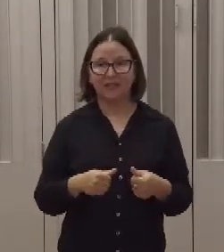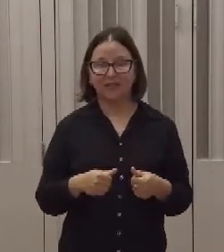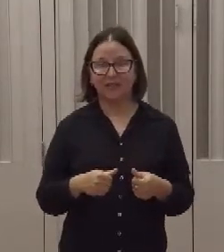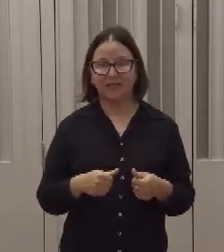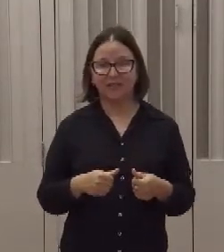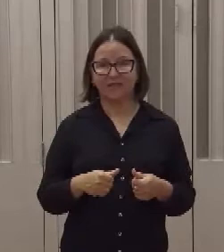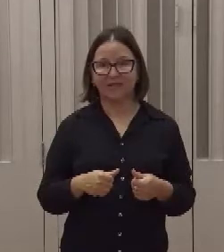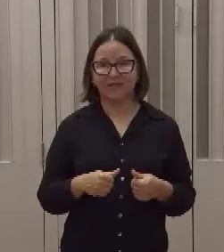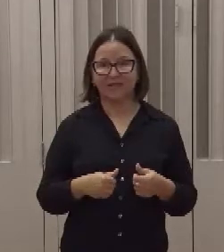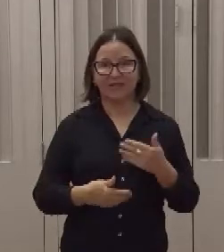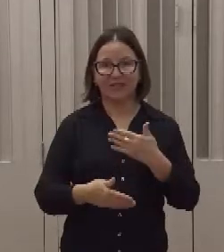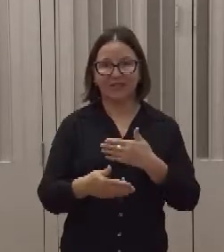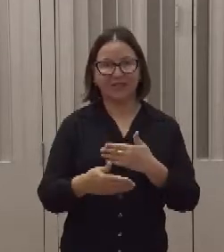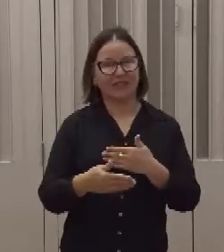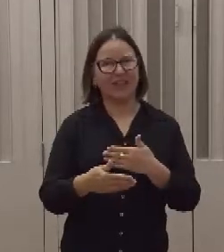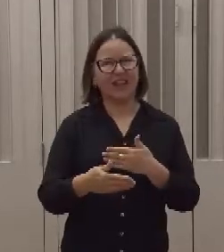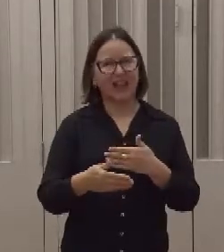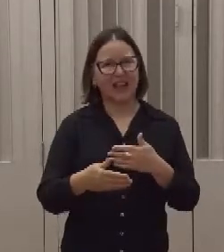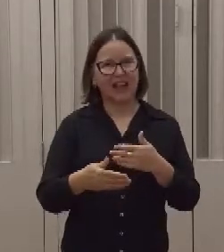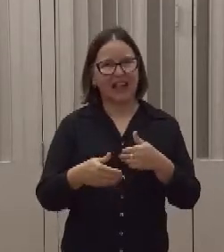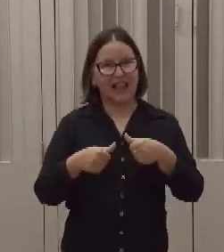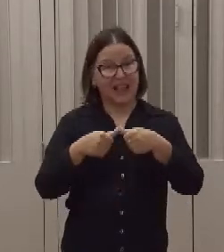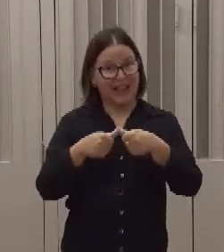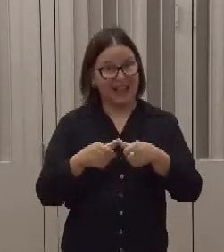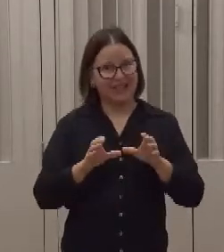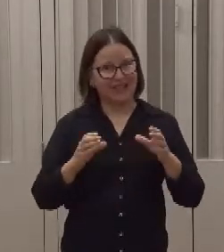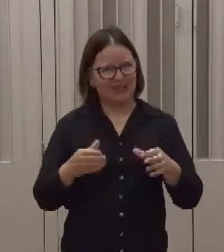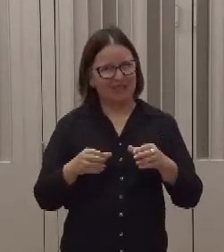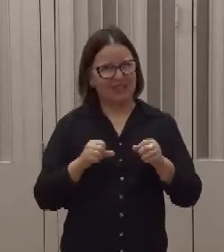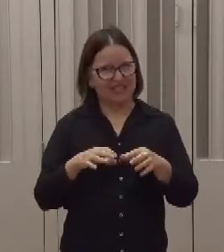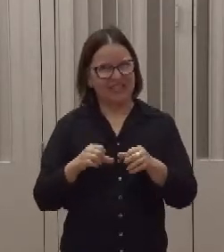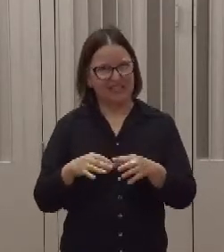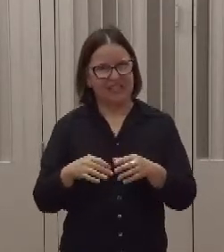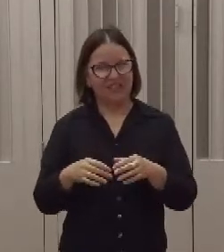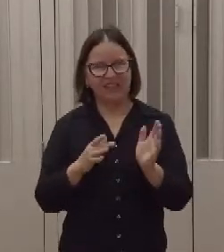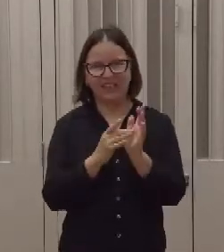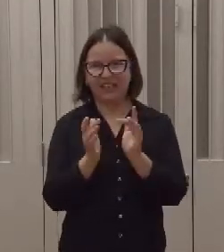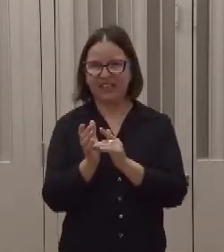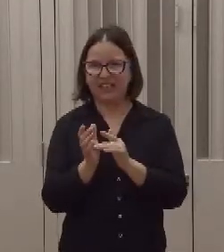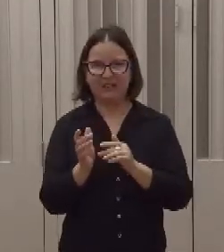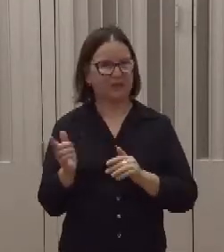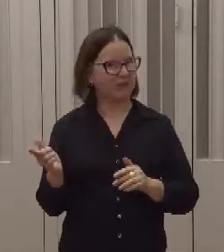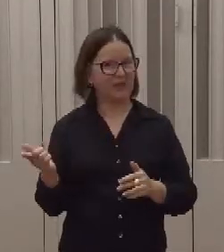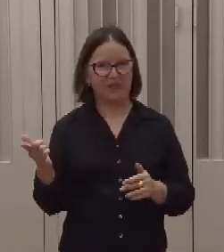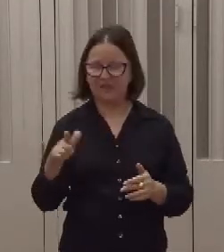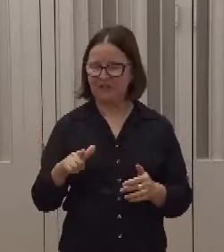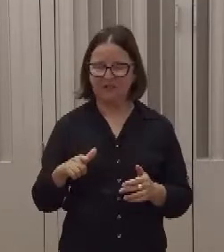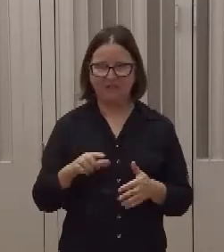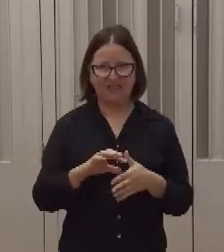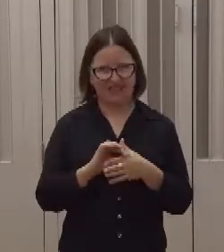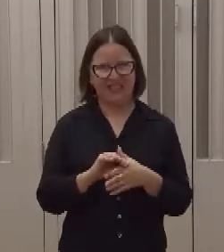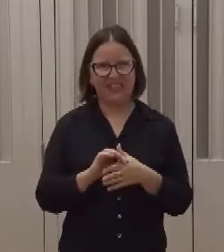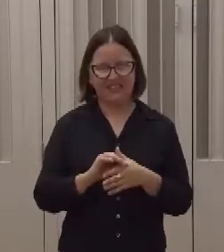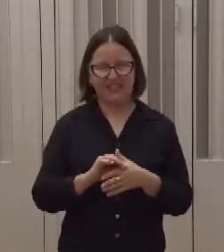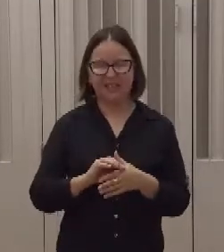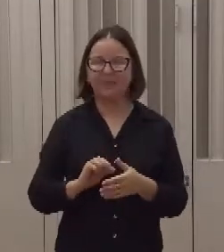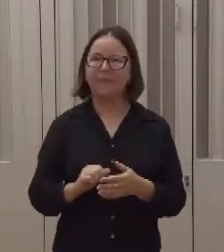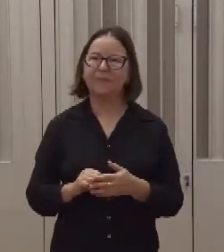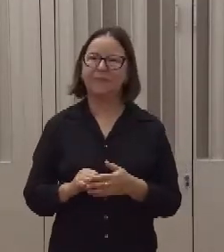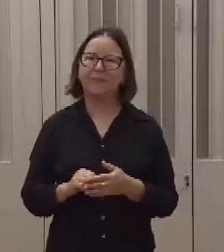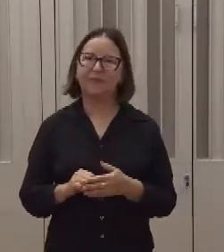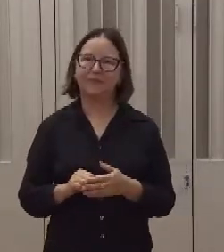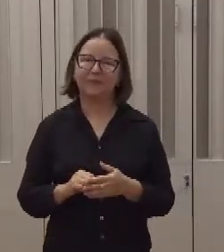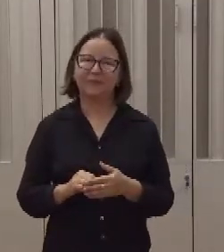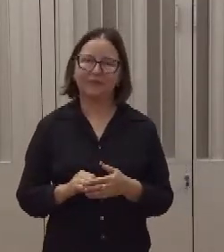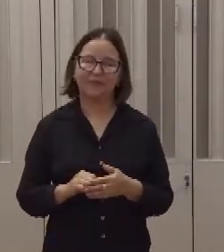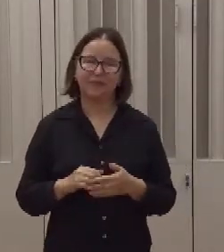ensino de que Jesus Cristo não havia encarnado, conforme 1 João 4, versículos 2 e 3, que é o